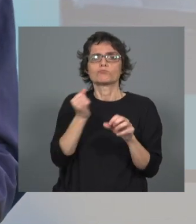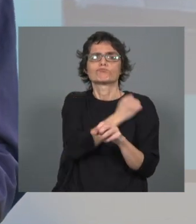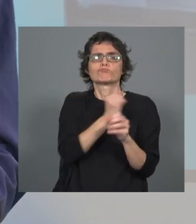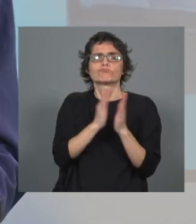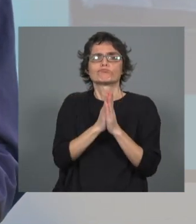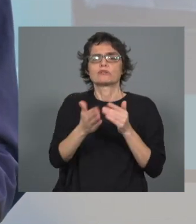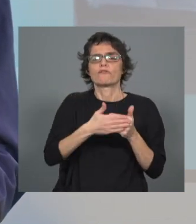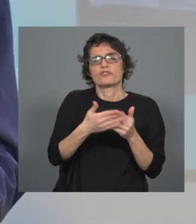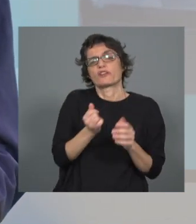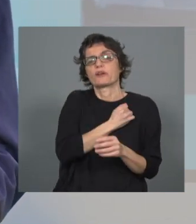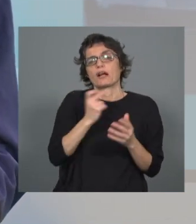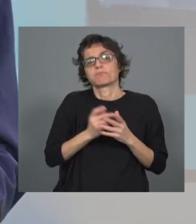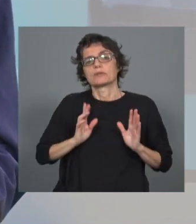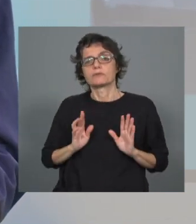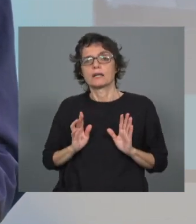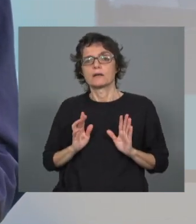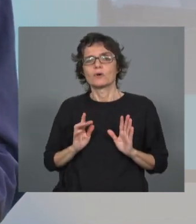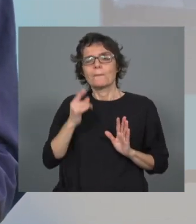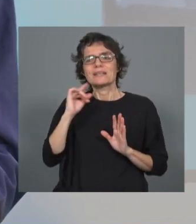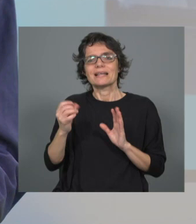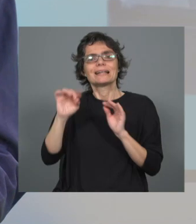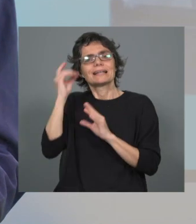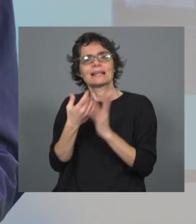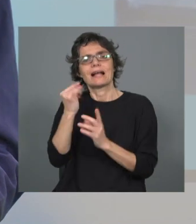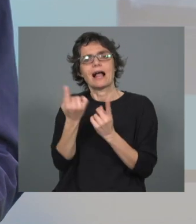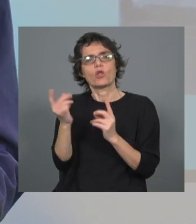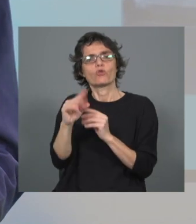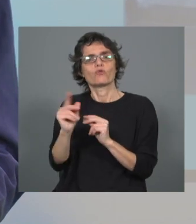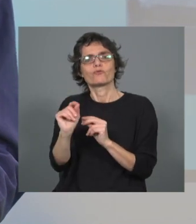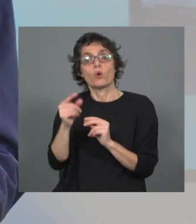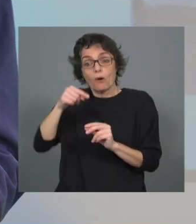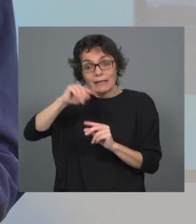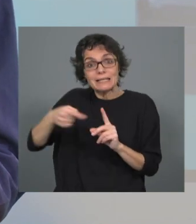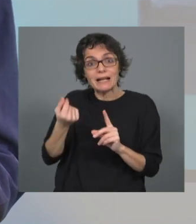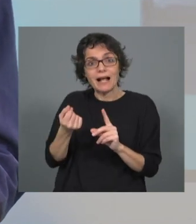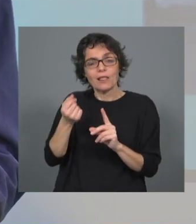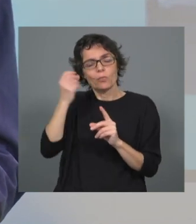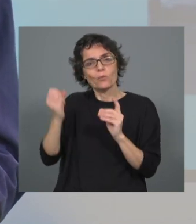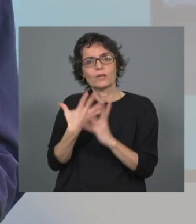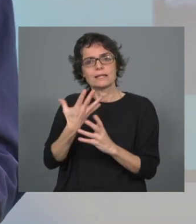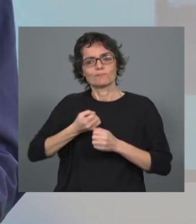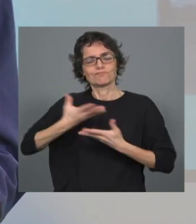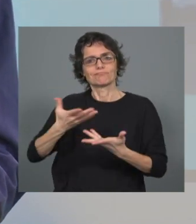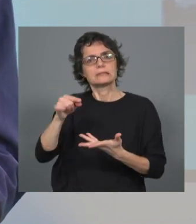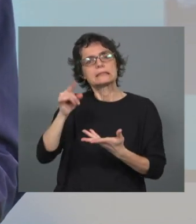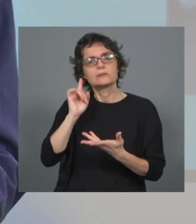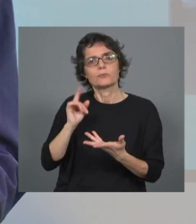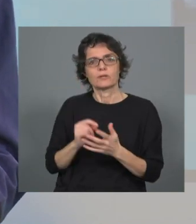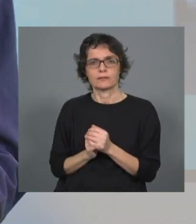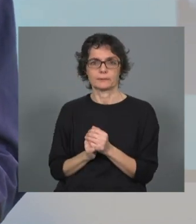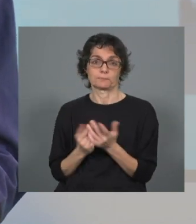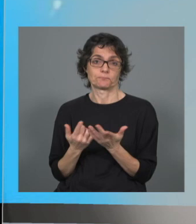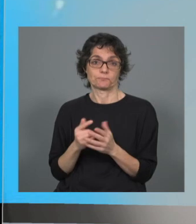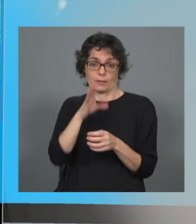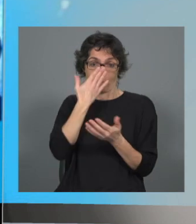surgir mais soluções destas, que são ótimas soluções para dar a volta pela positiva a uma situação que infelizmente é negativa para todos nós.